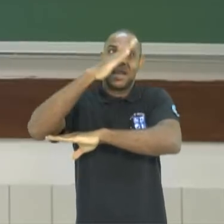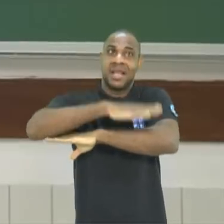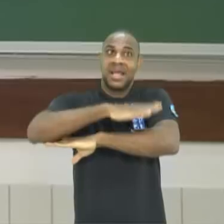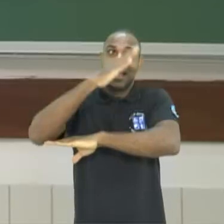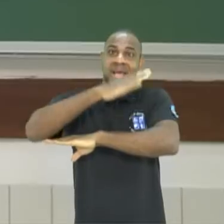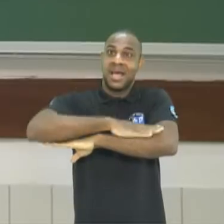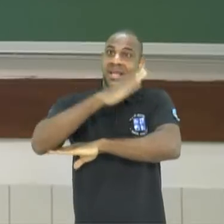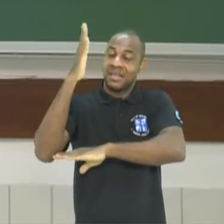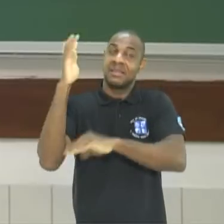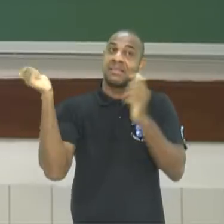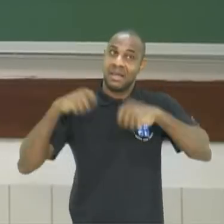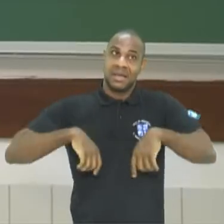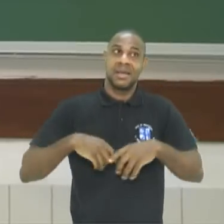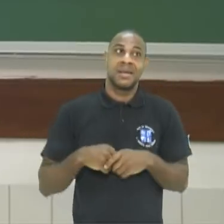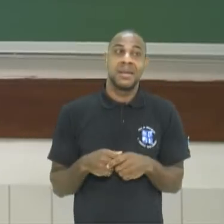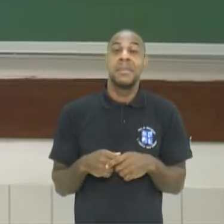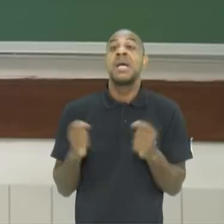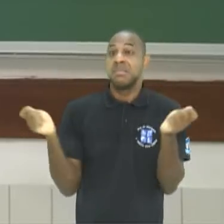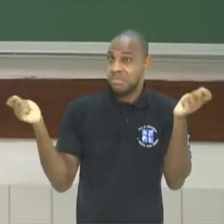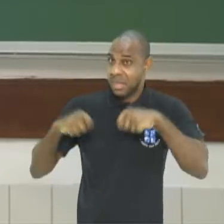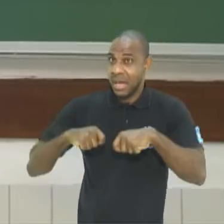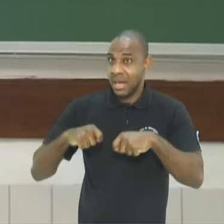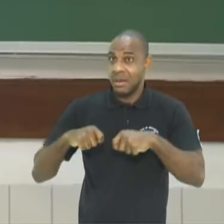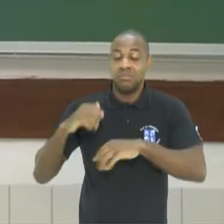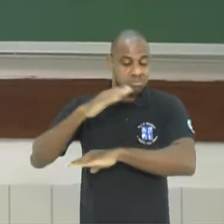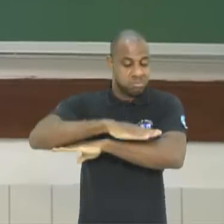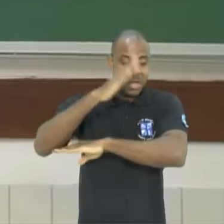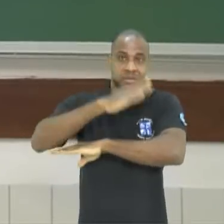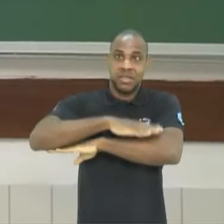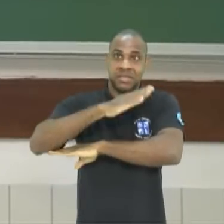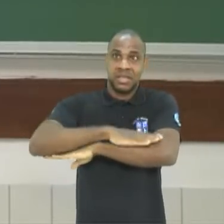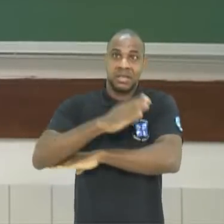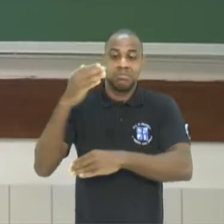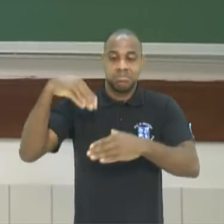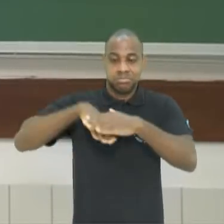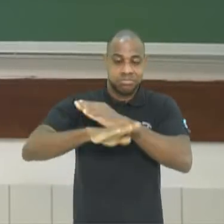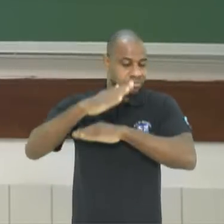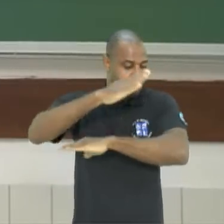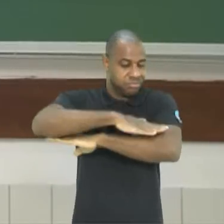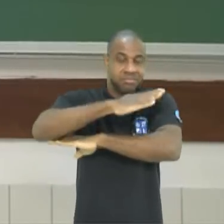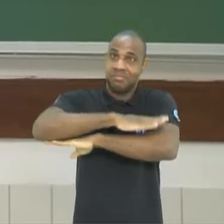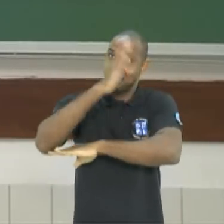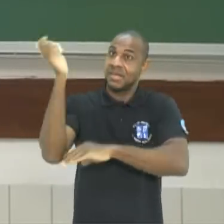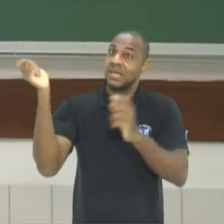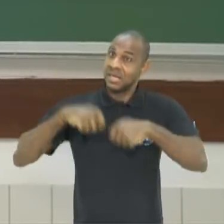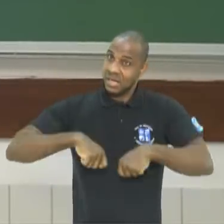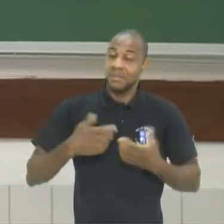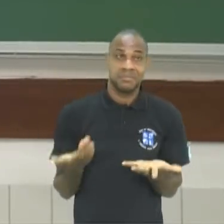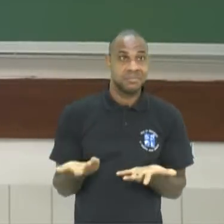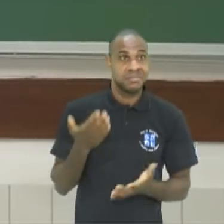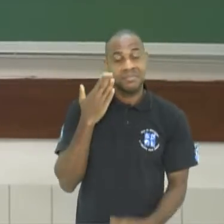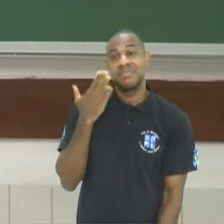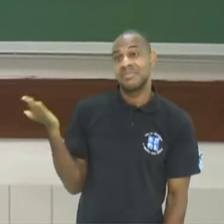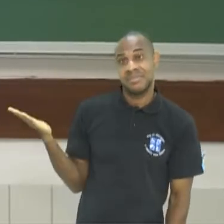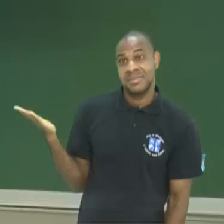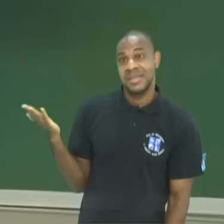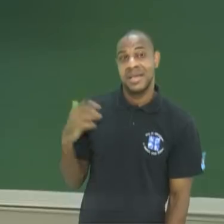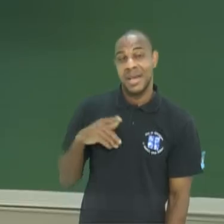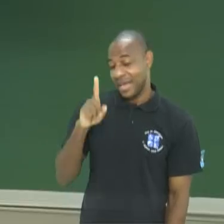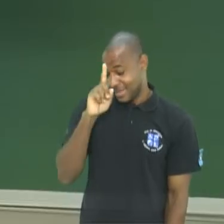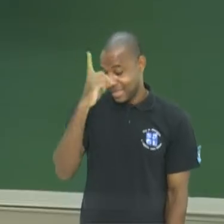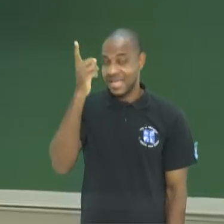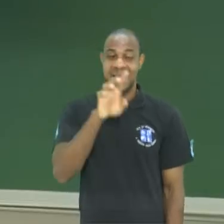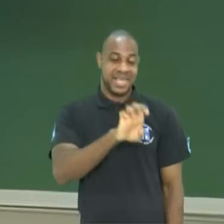Ó, o mundo é grande, mas ele vai caber dentro da janela. Então, por isso que esse e, ele vai trazer essa